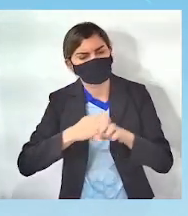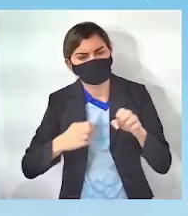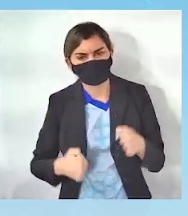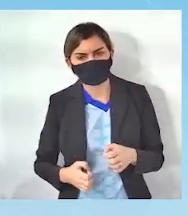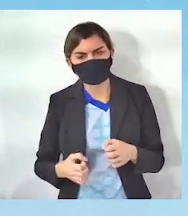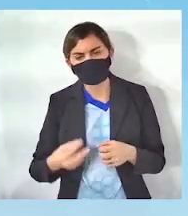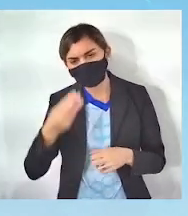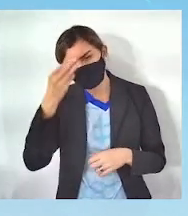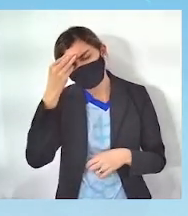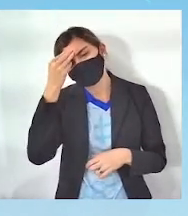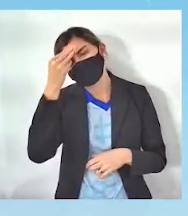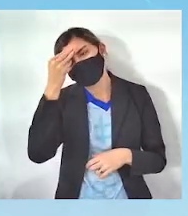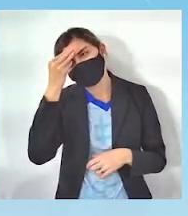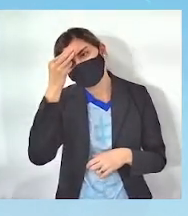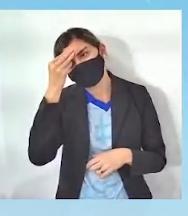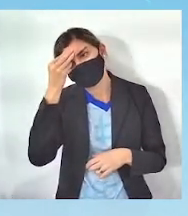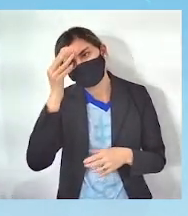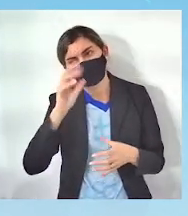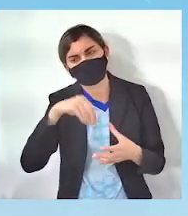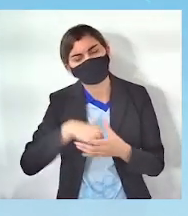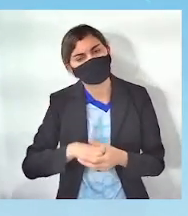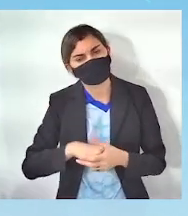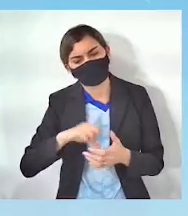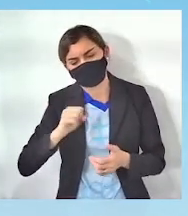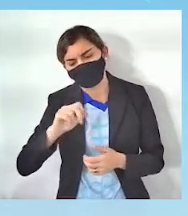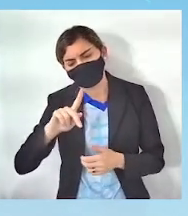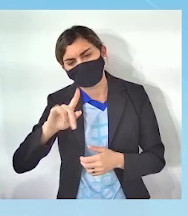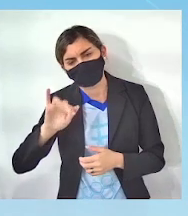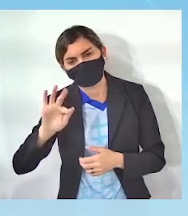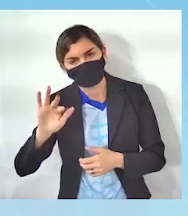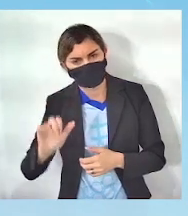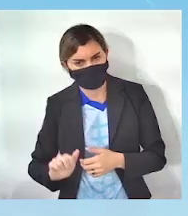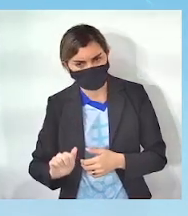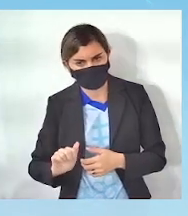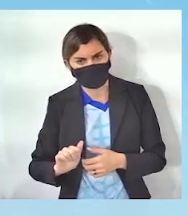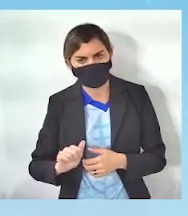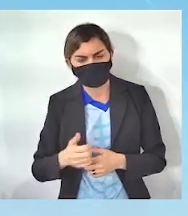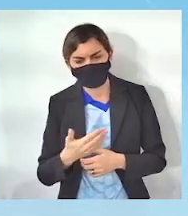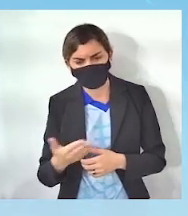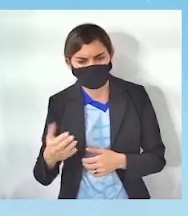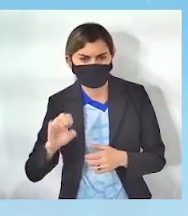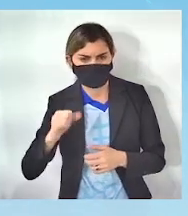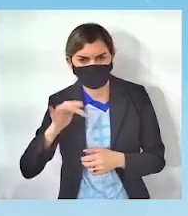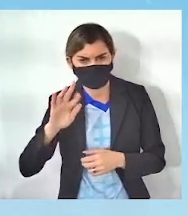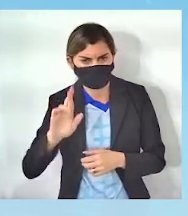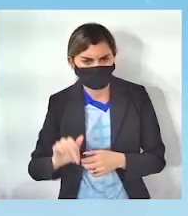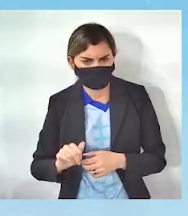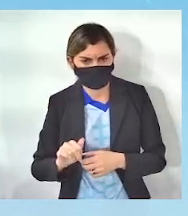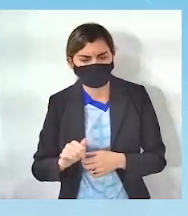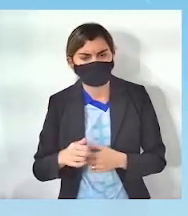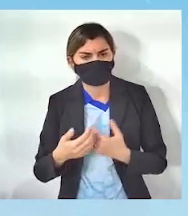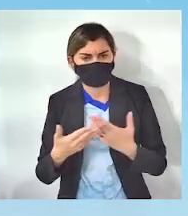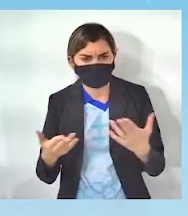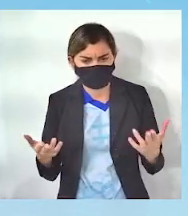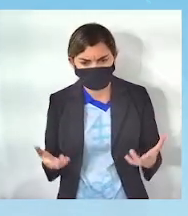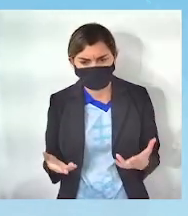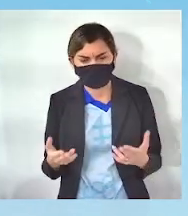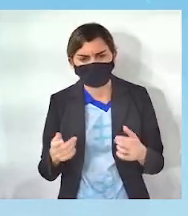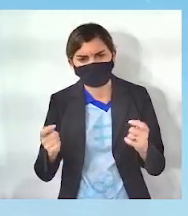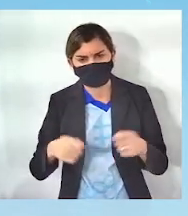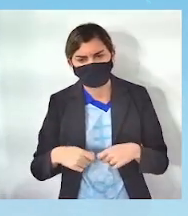estivessem cravados, né, dentro da superfície, né? Dessa esfera. E aí, se essa esfera